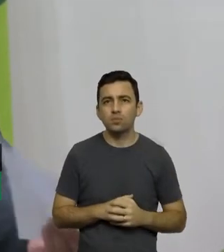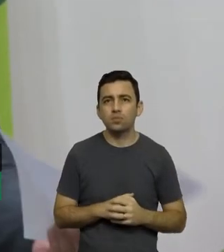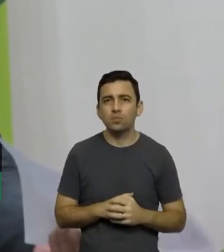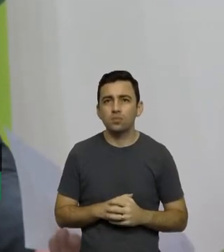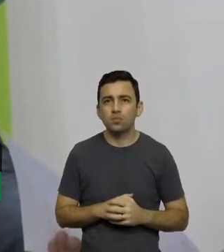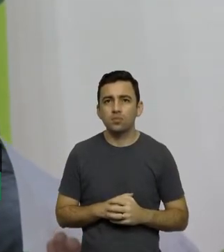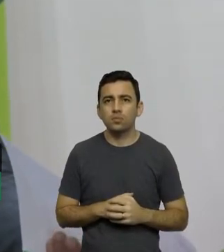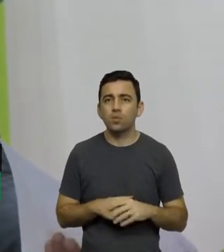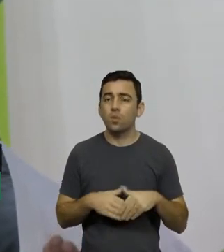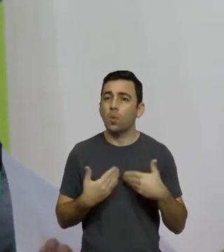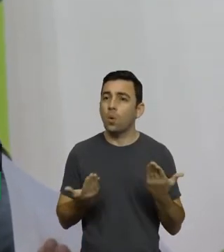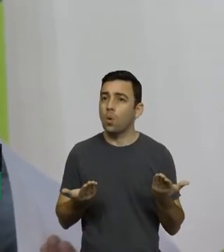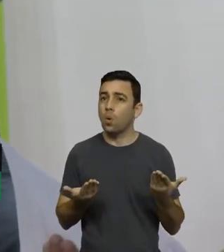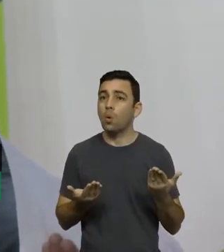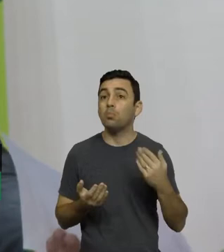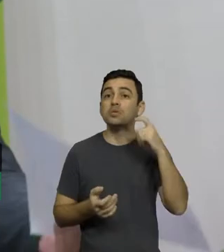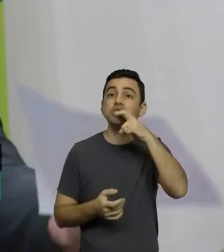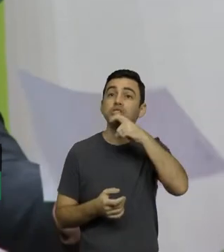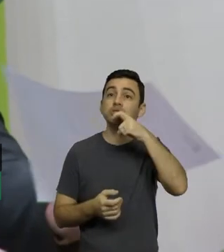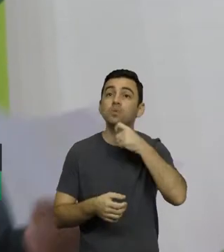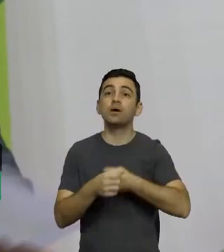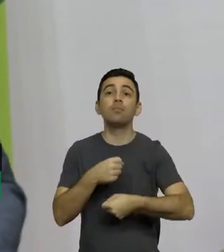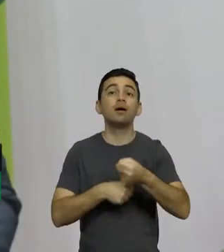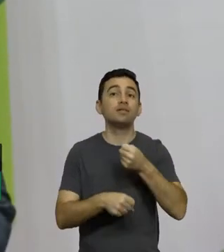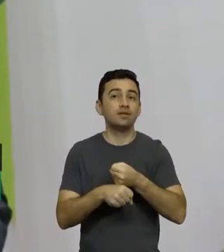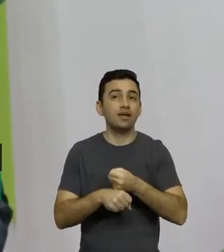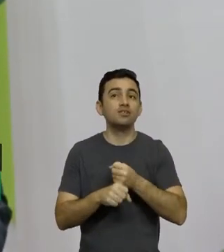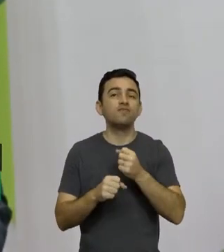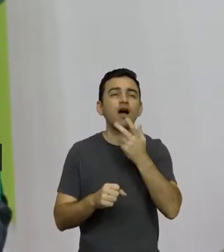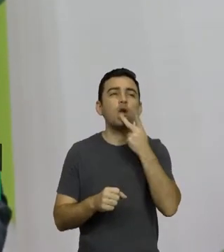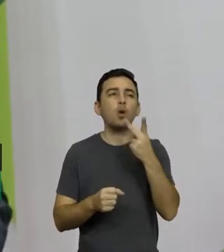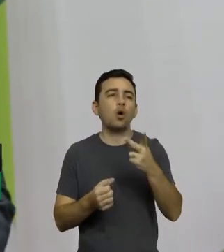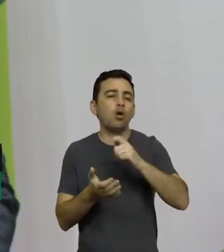Ou alguém mentiu ano passado quando disse que a minuta estava pronta?